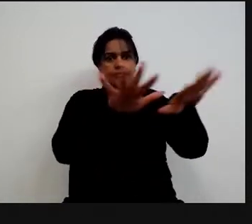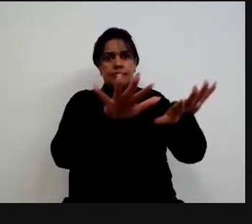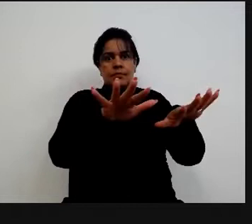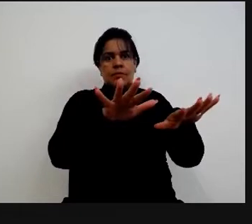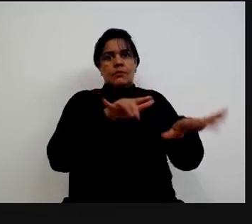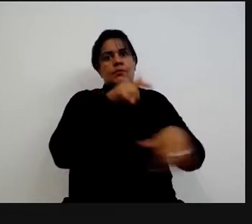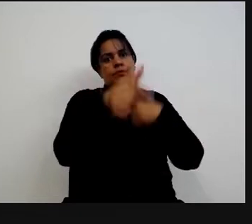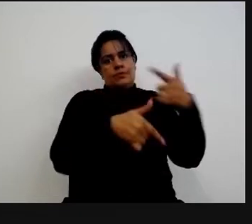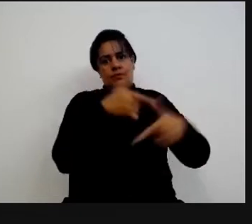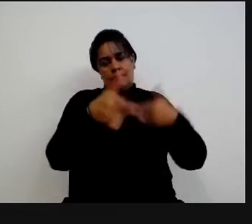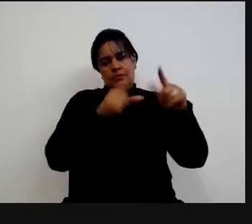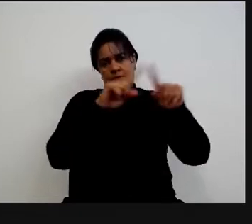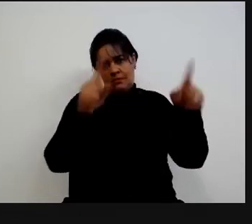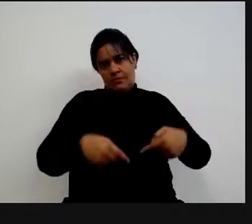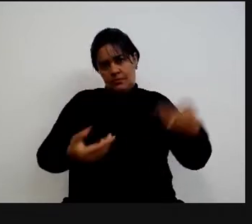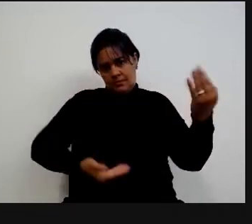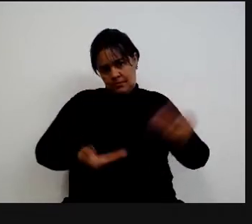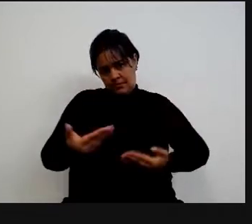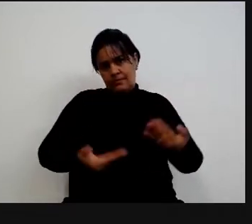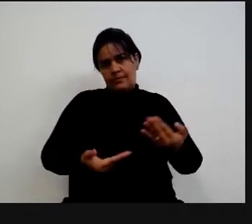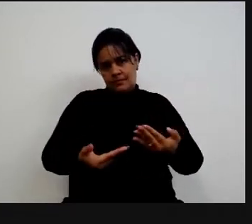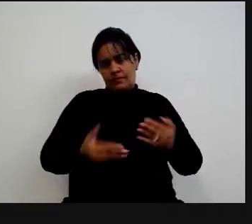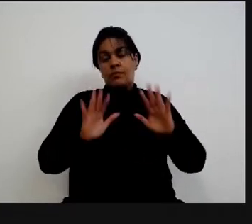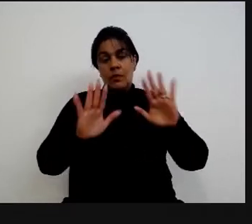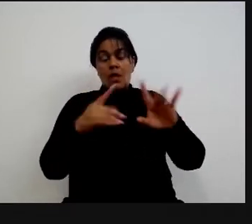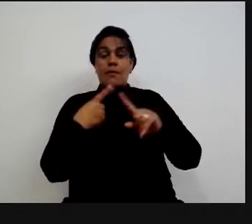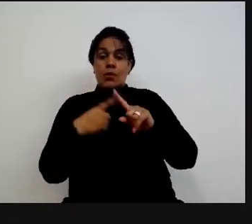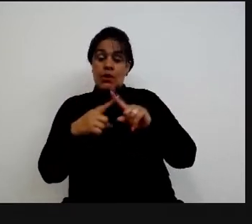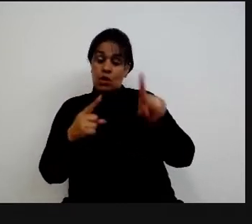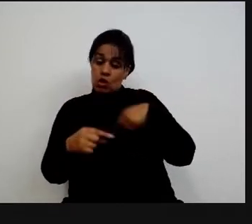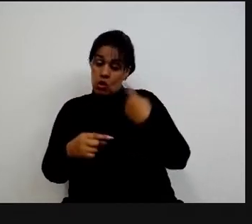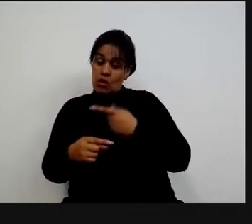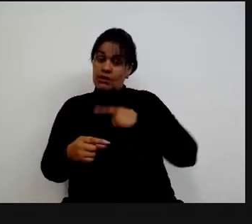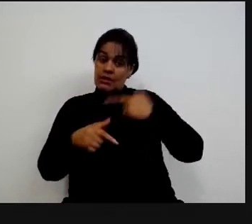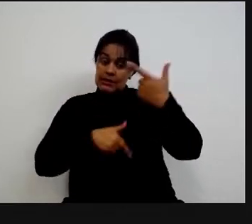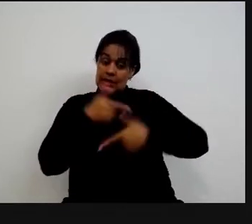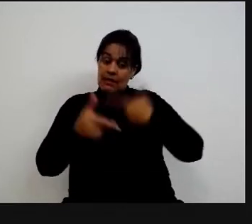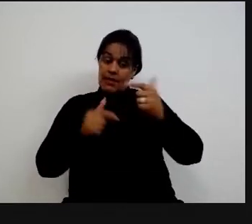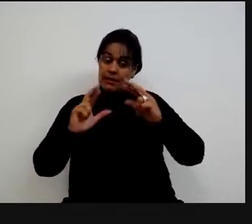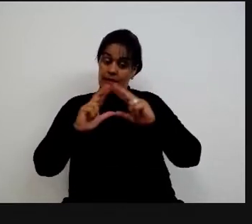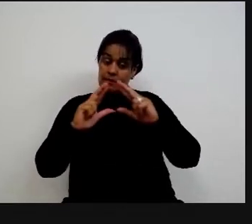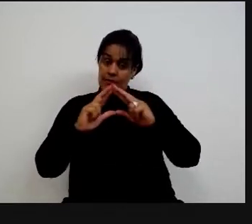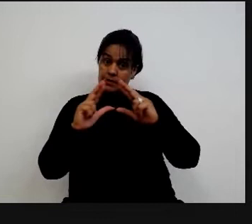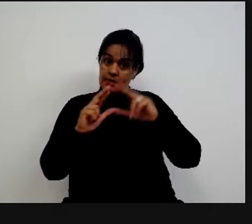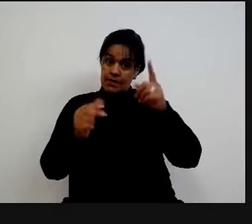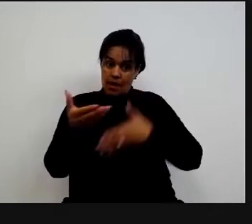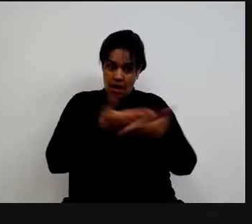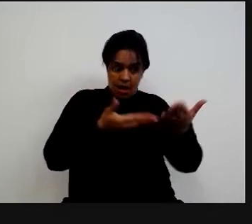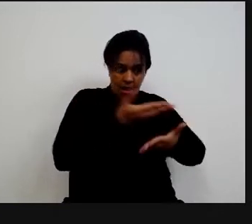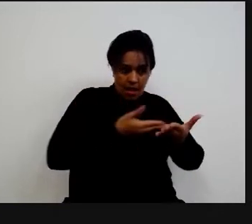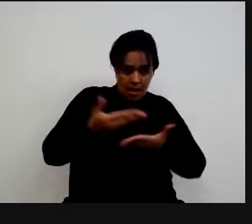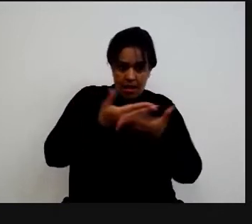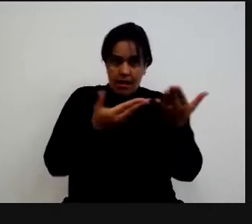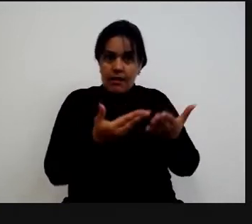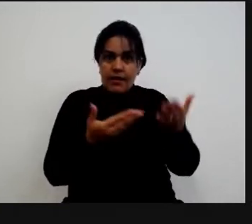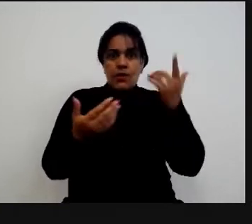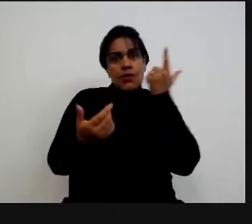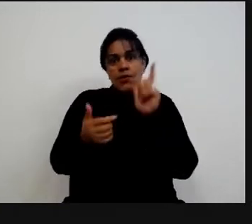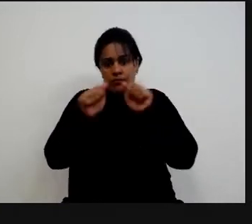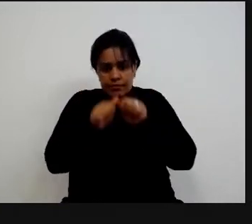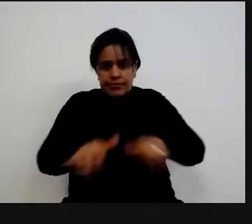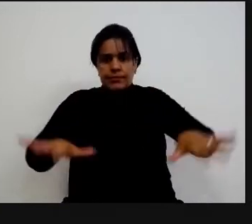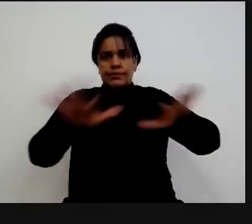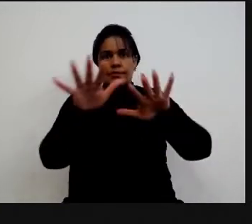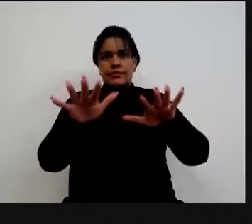nós trabalhávamos com drives compartilhados, mas sempre nas unidades de trabalho, nas estações de trabalho dentro da casa. Então, essa possibilidade de estar